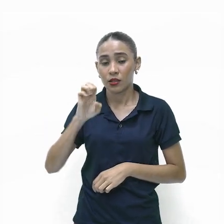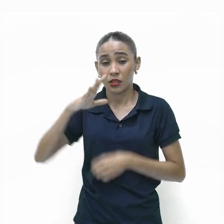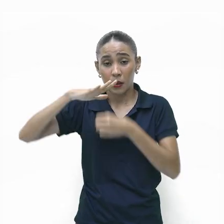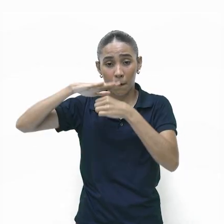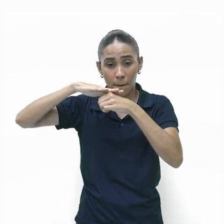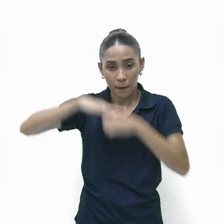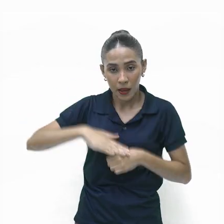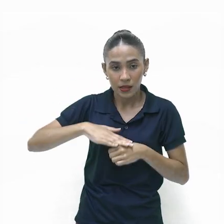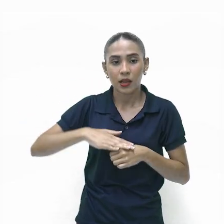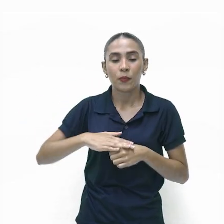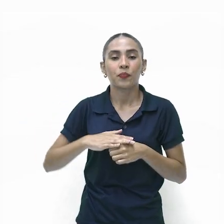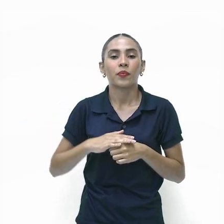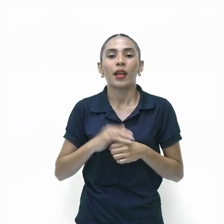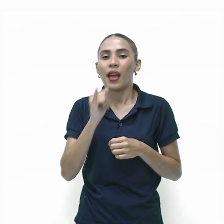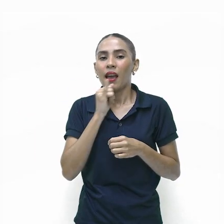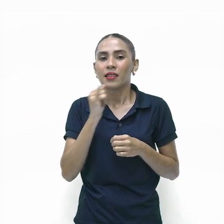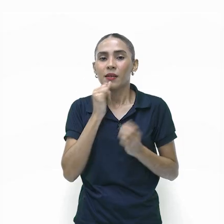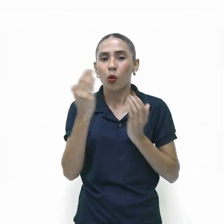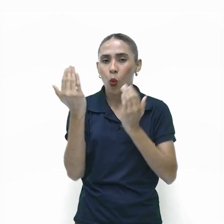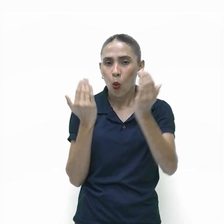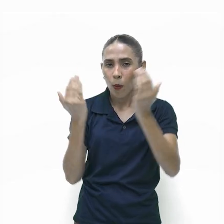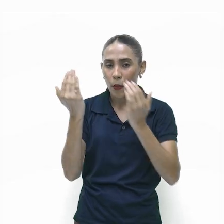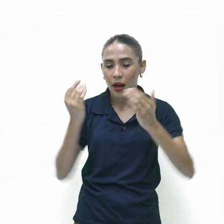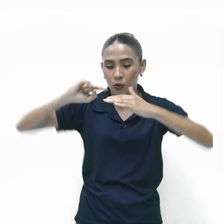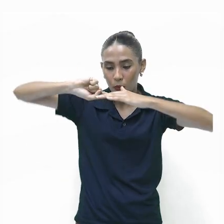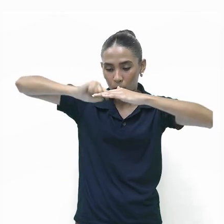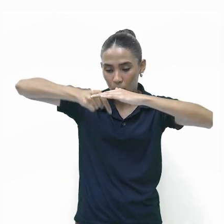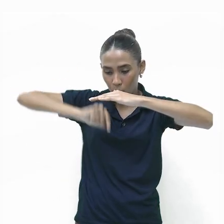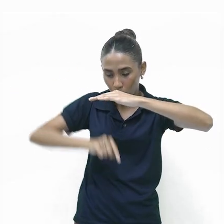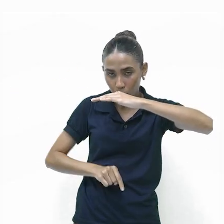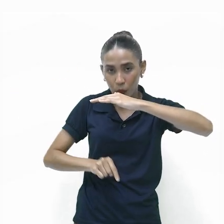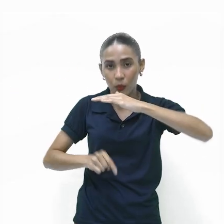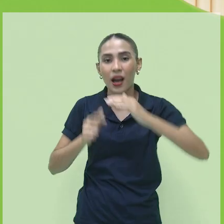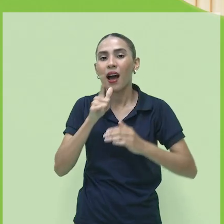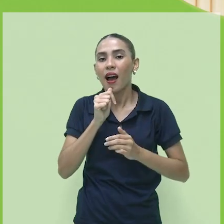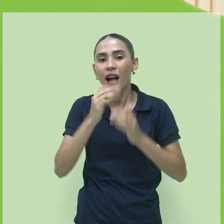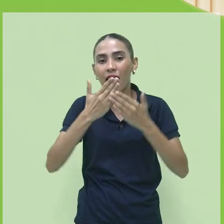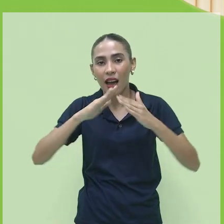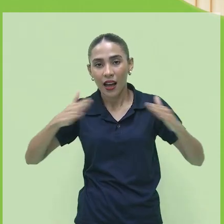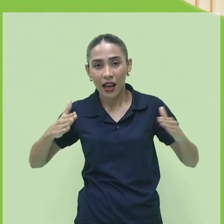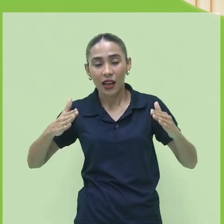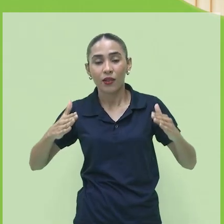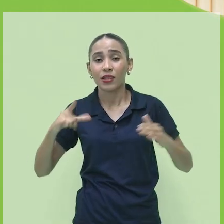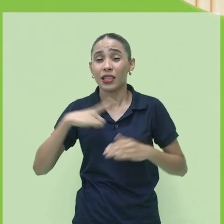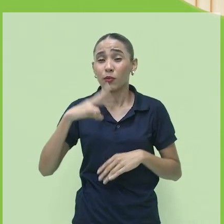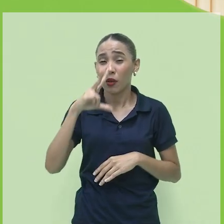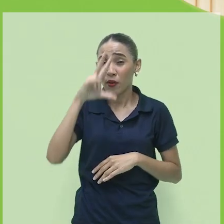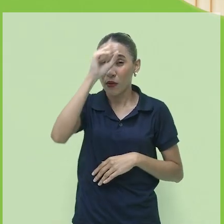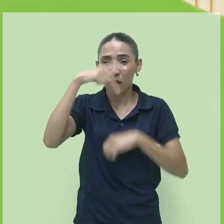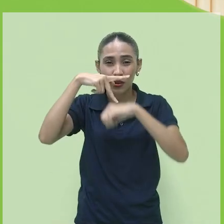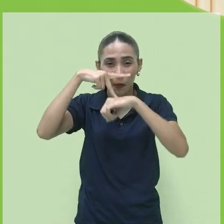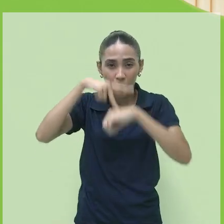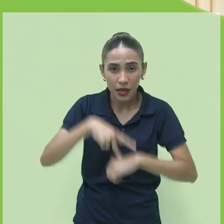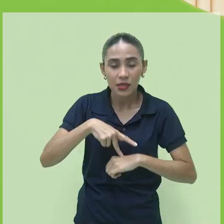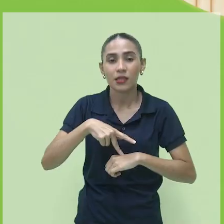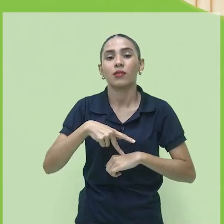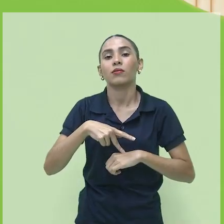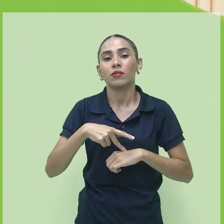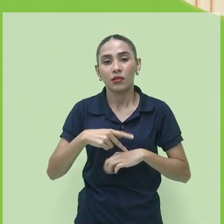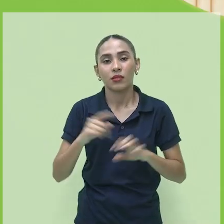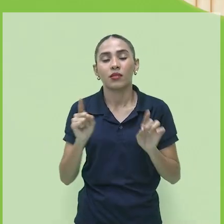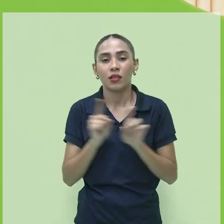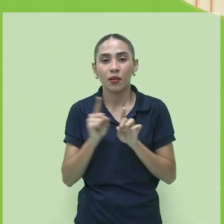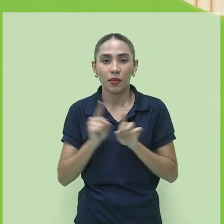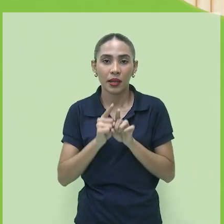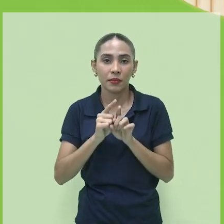onde eles vão simular o fundo do oceano ou as atmosferas densas, né? Onde existe uma forte pressão, uma